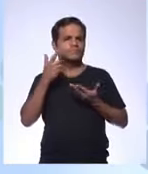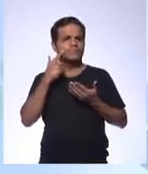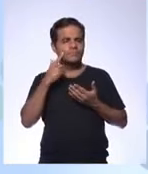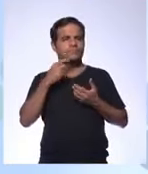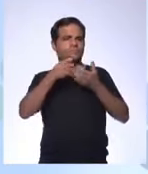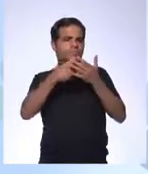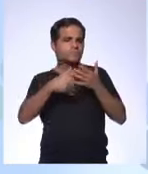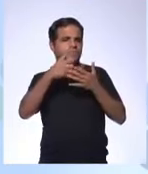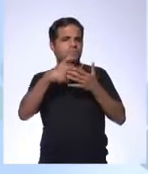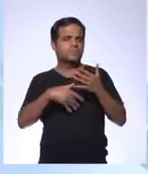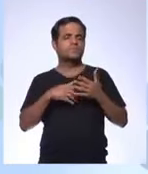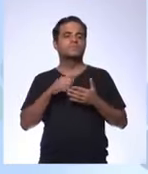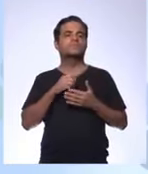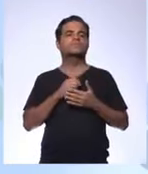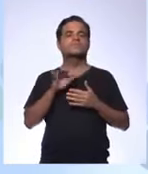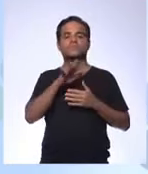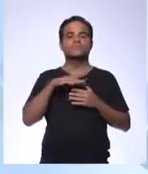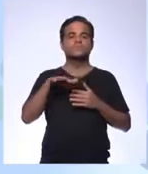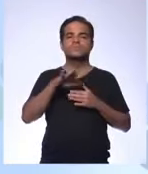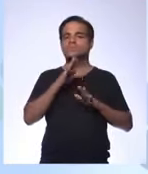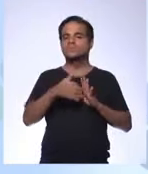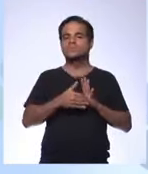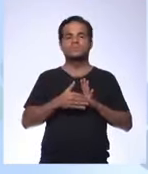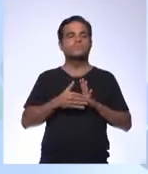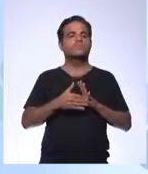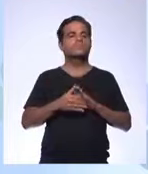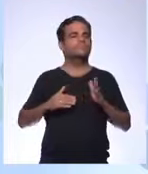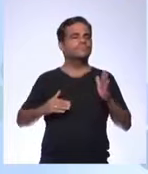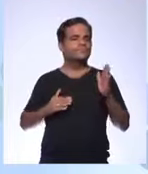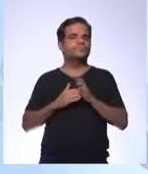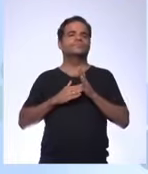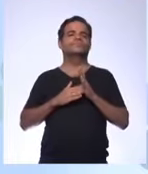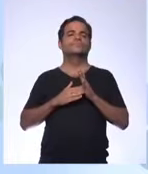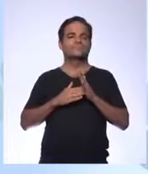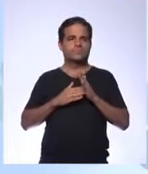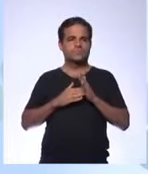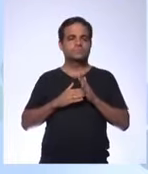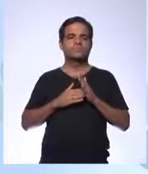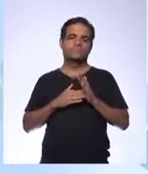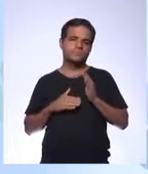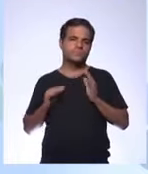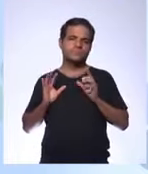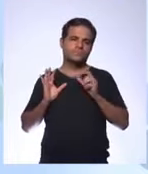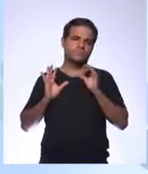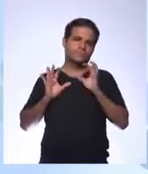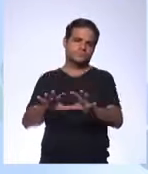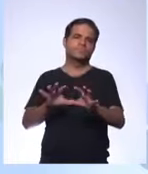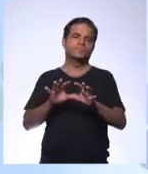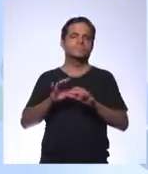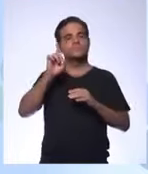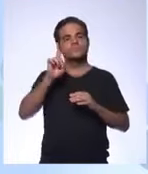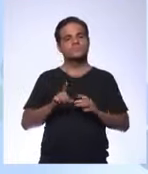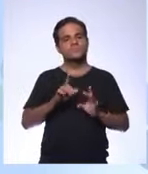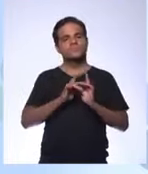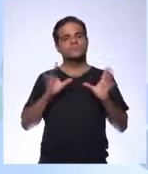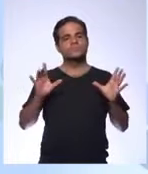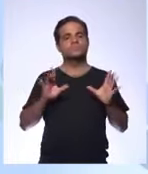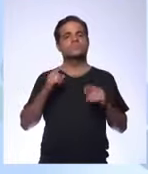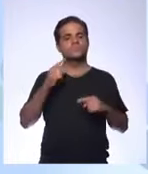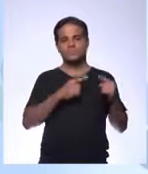áudio do pronunciamento oficial, todas as limitações, as supressões de direitos e liberdades